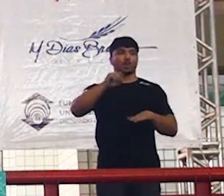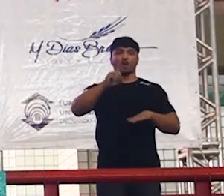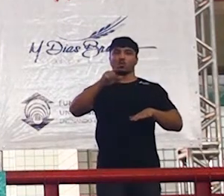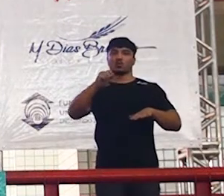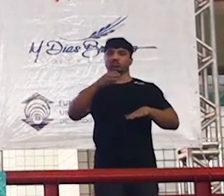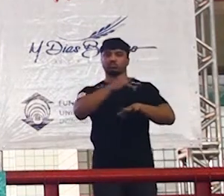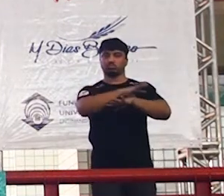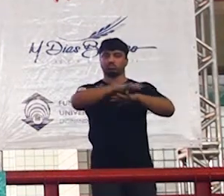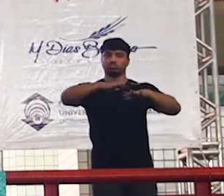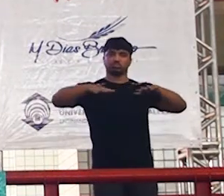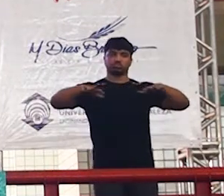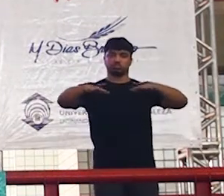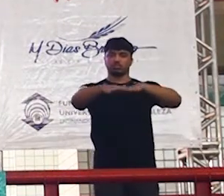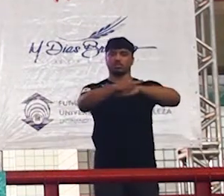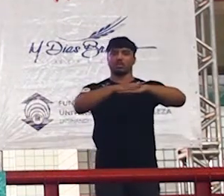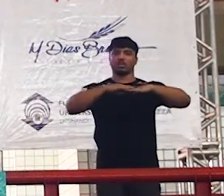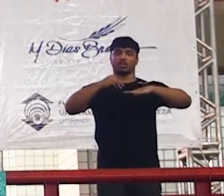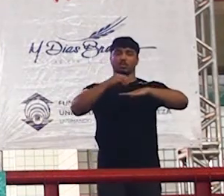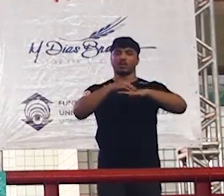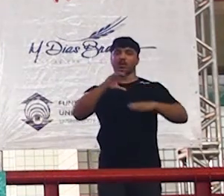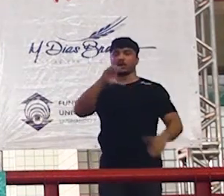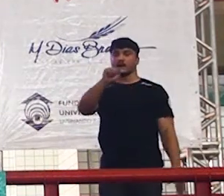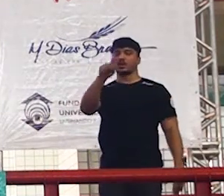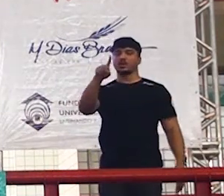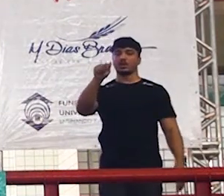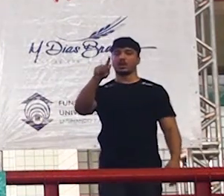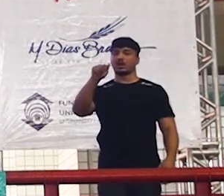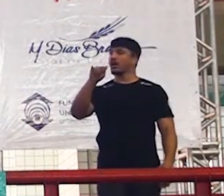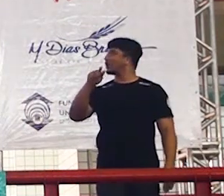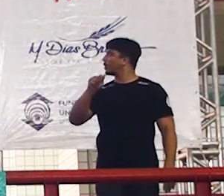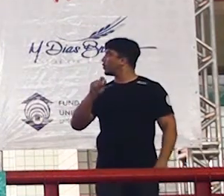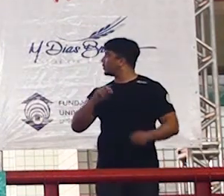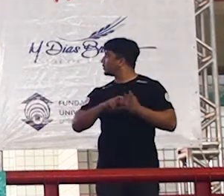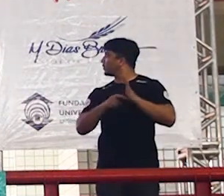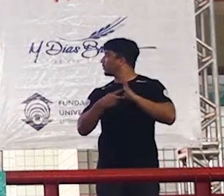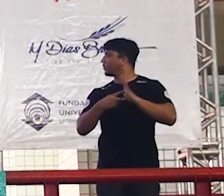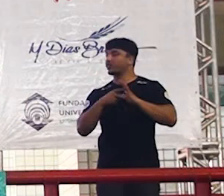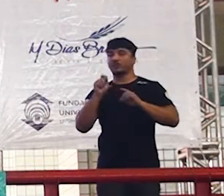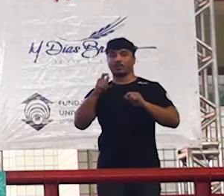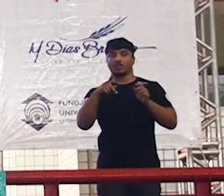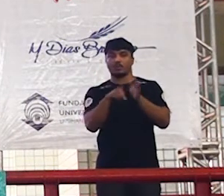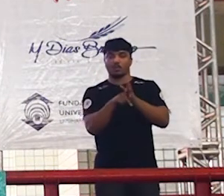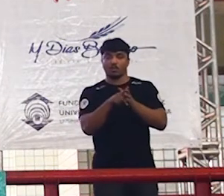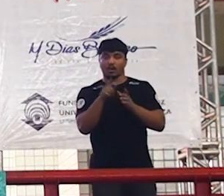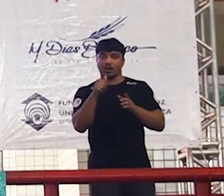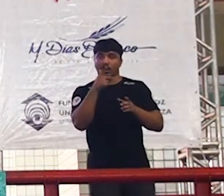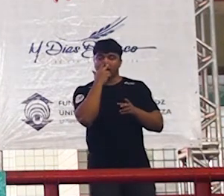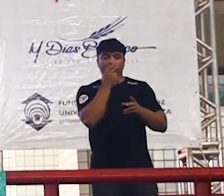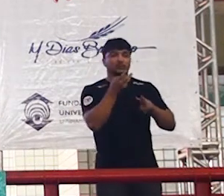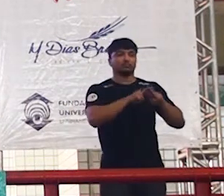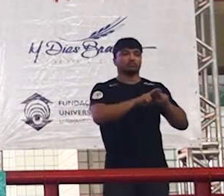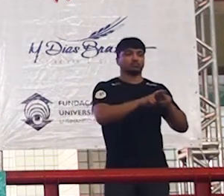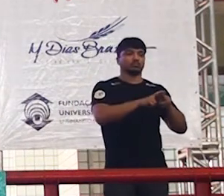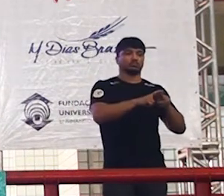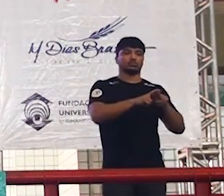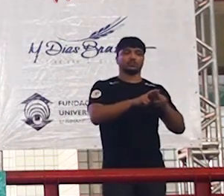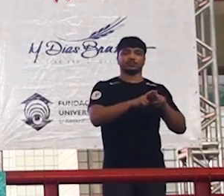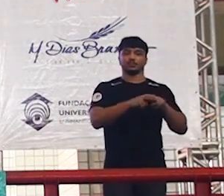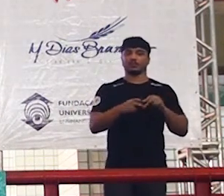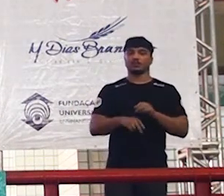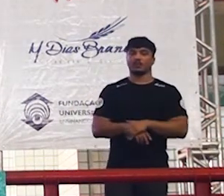lodaçal. E o que é a zagaia? A zagaia é um tipo de armadilha. Olha como fica mais fácil de entender